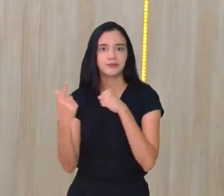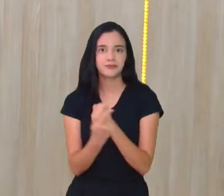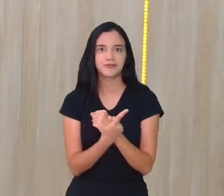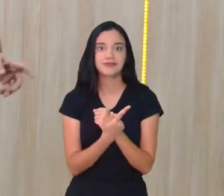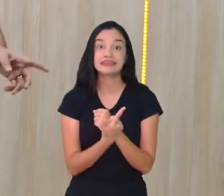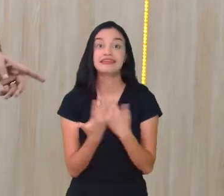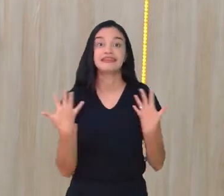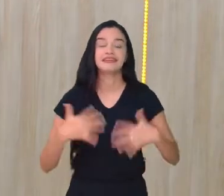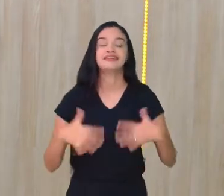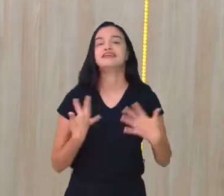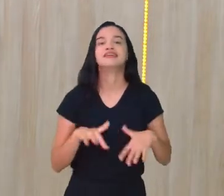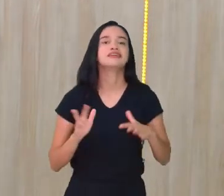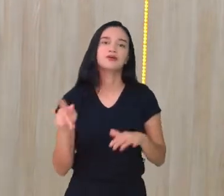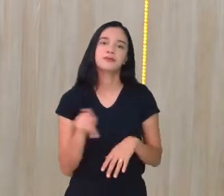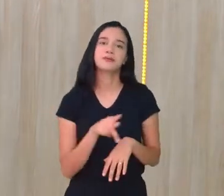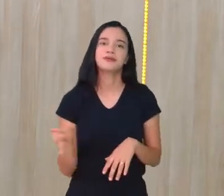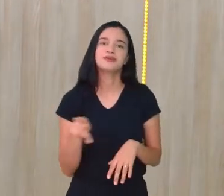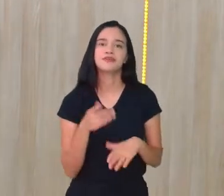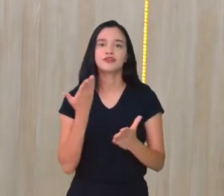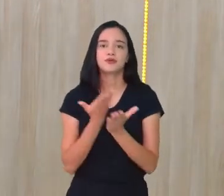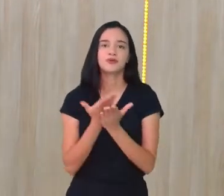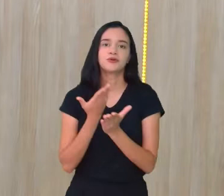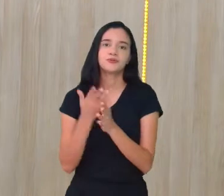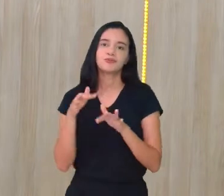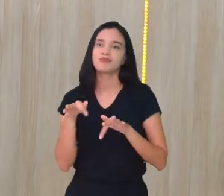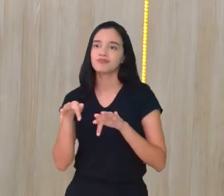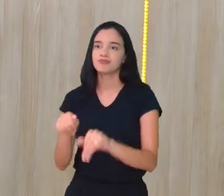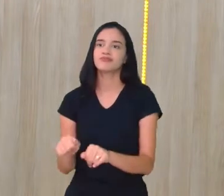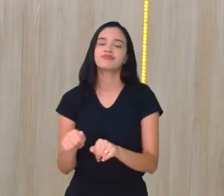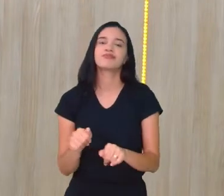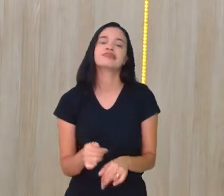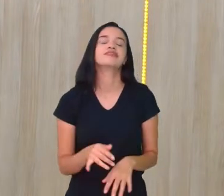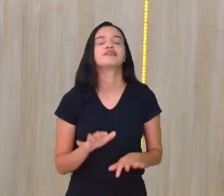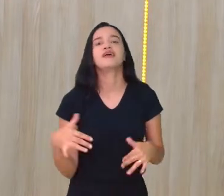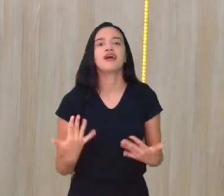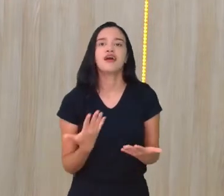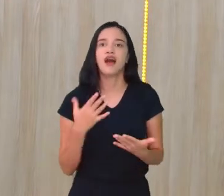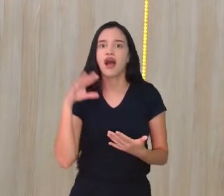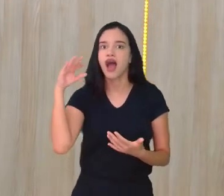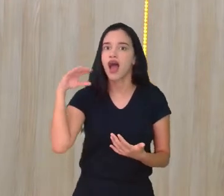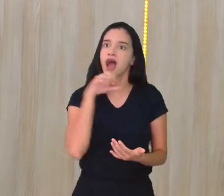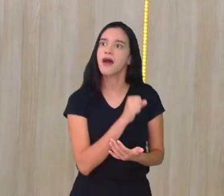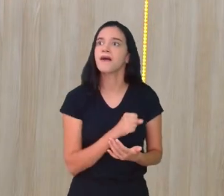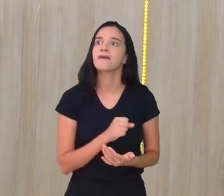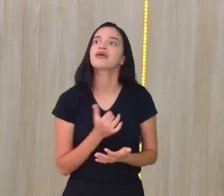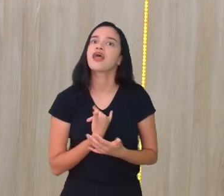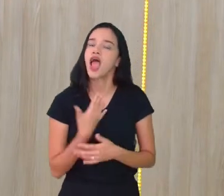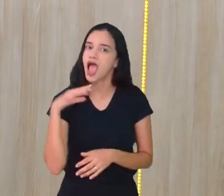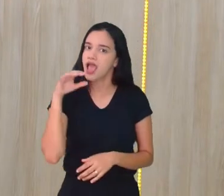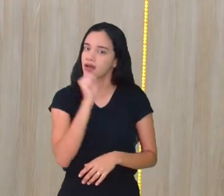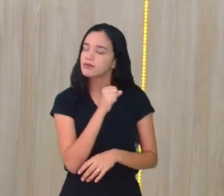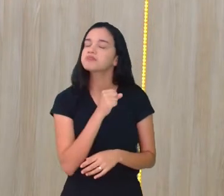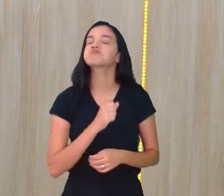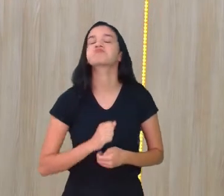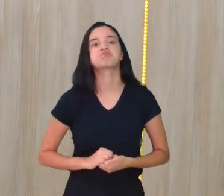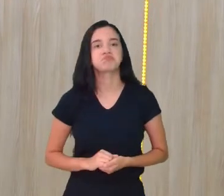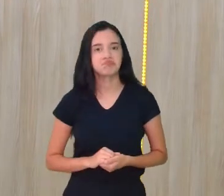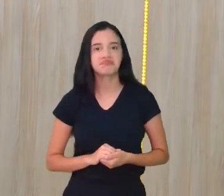geográfica. Eita, professor Luciano, tá chegando o finalzinho da nossa aula, como passar rápido, né? Menina, ligeiro demais, viu?